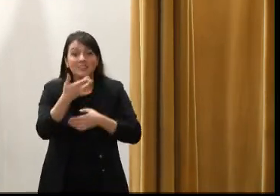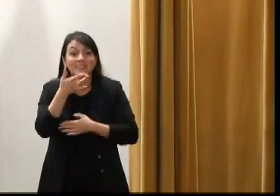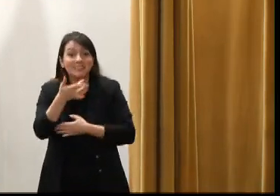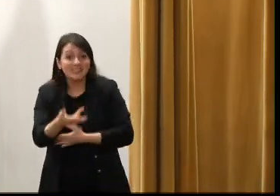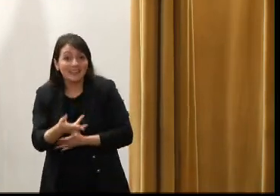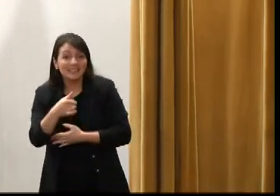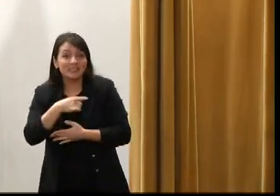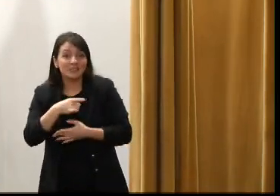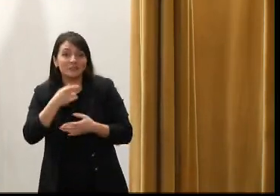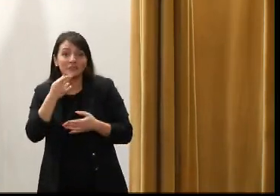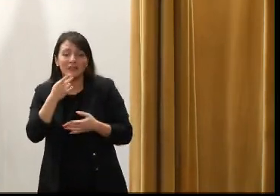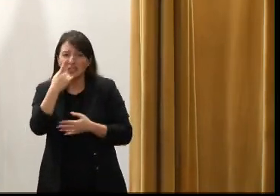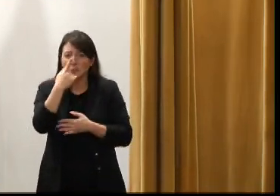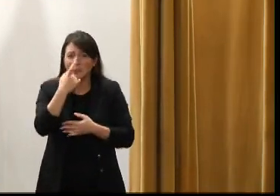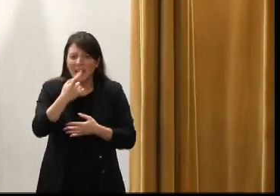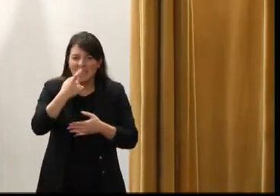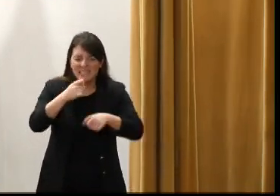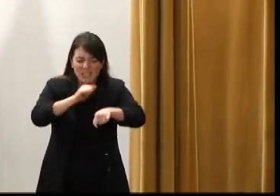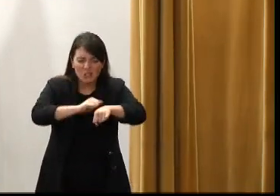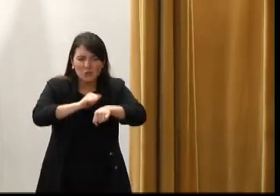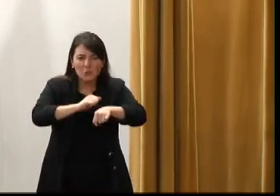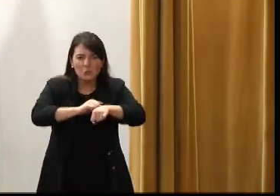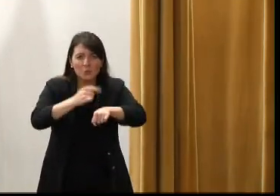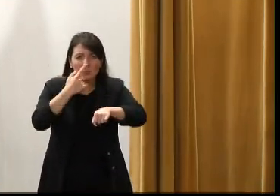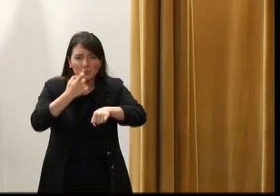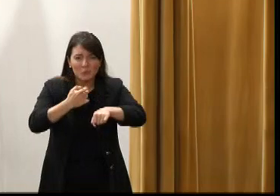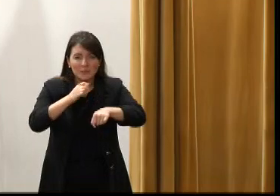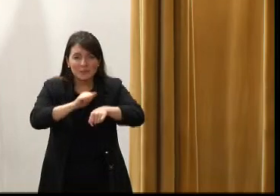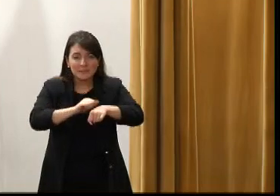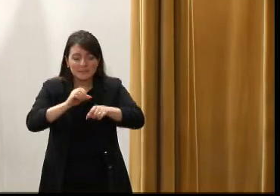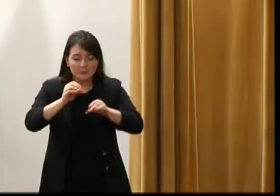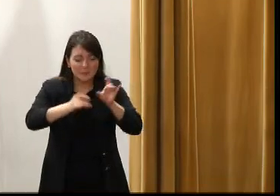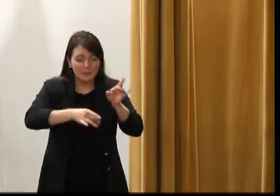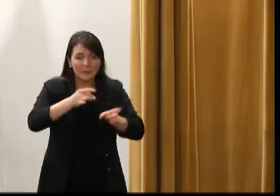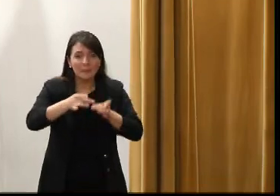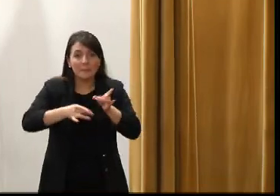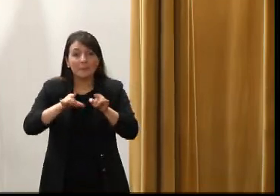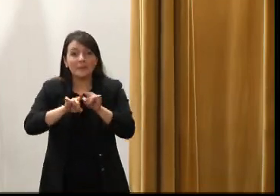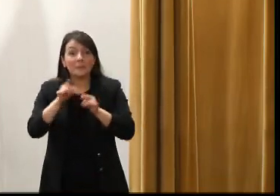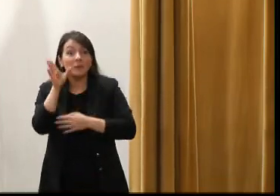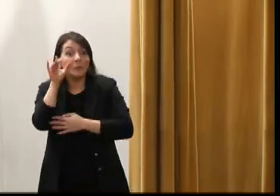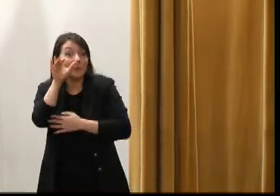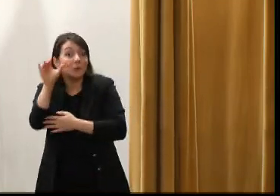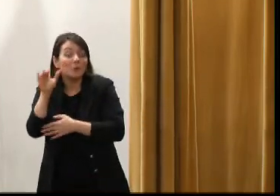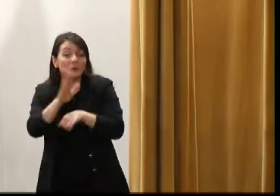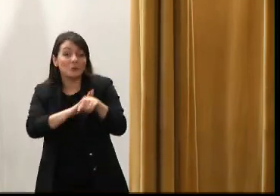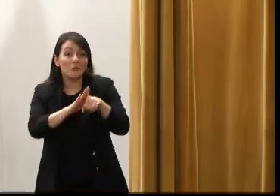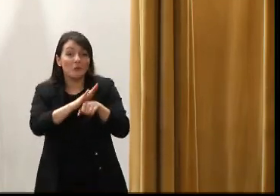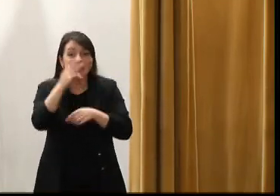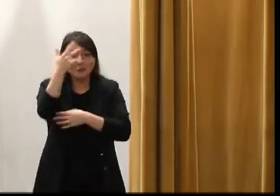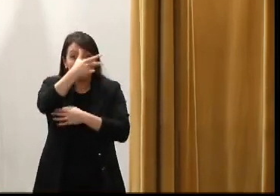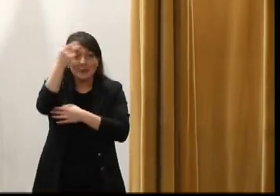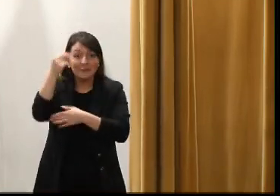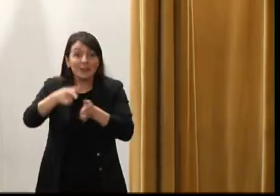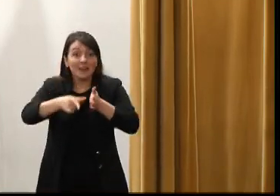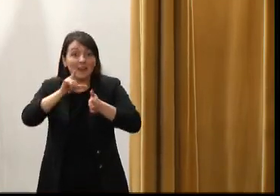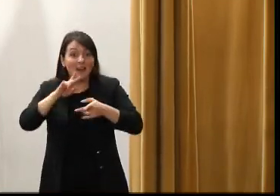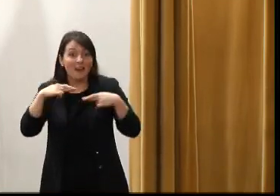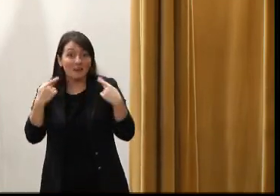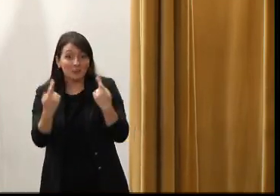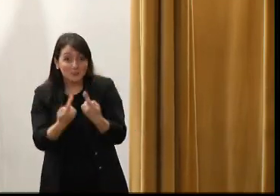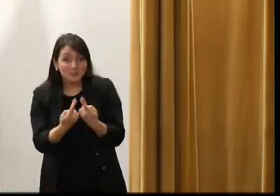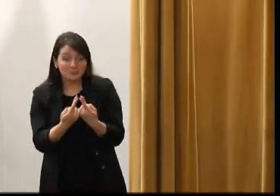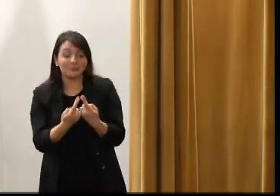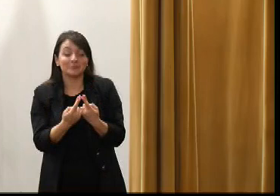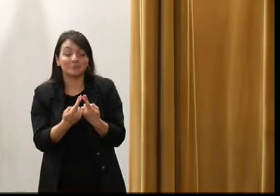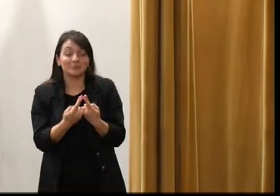painel sobre resíduos sólidos, e para aqueles que ficaram curiosos, né, a minha conversa com o prefeito, antes da reunião,